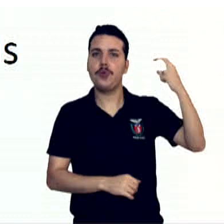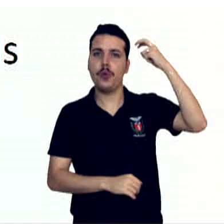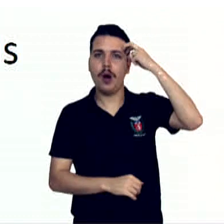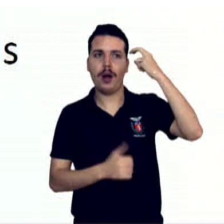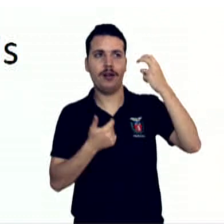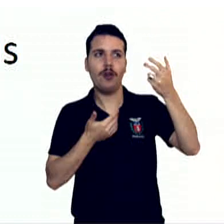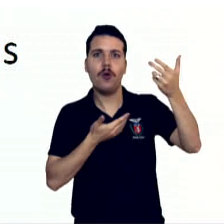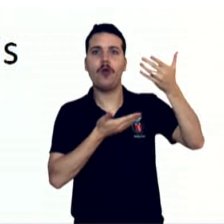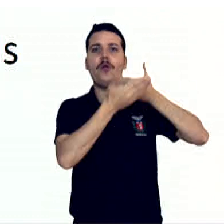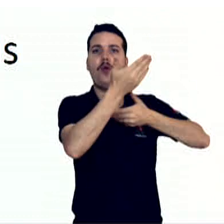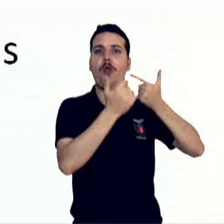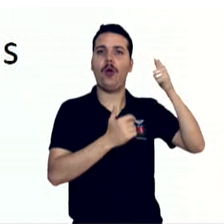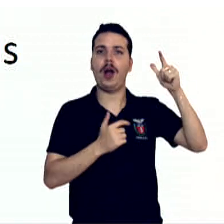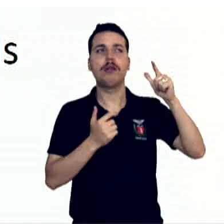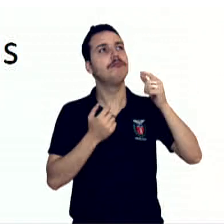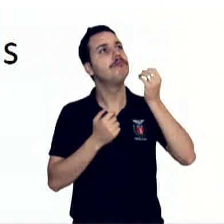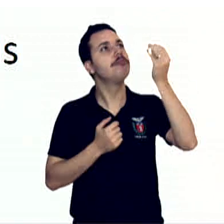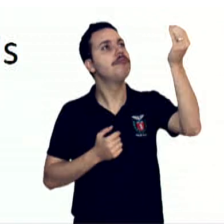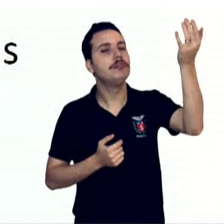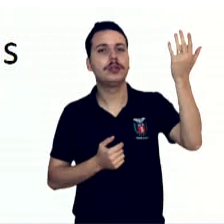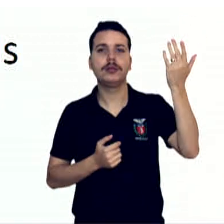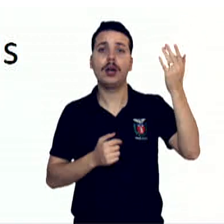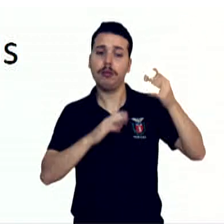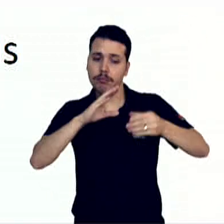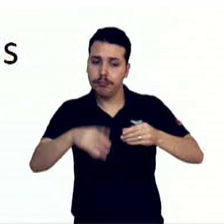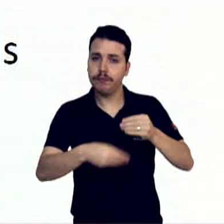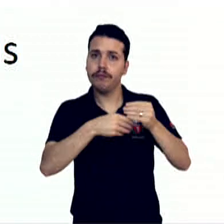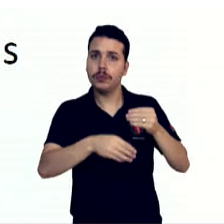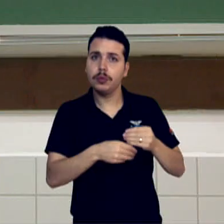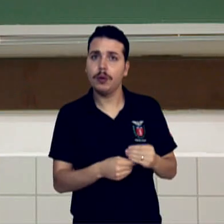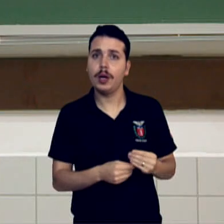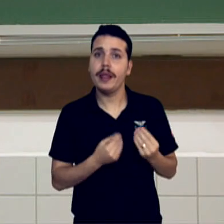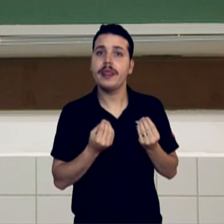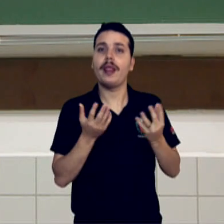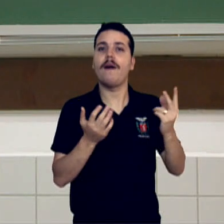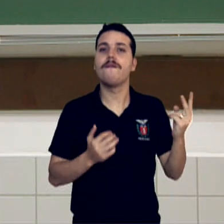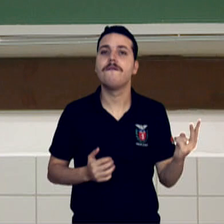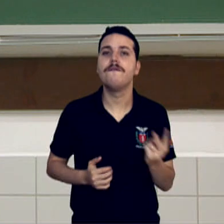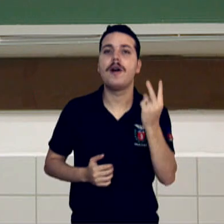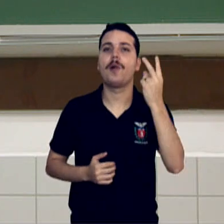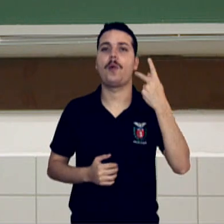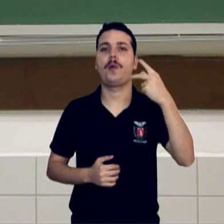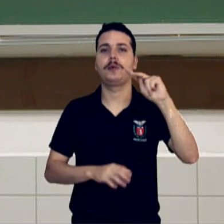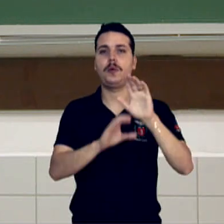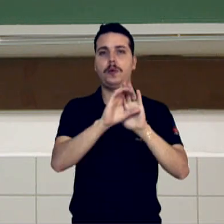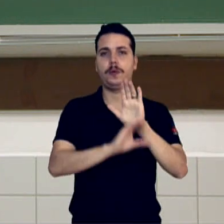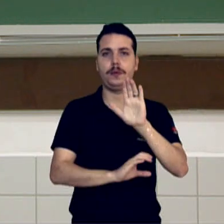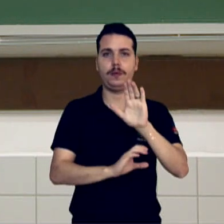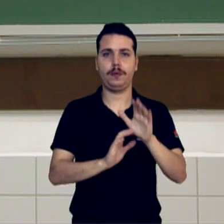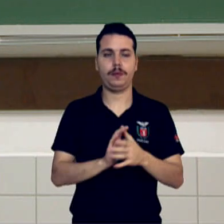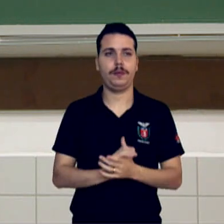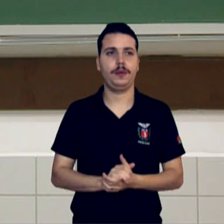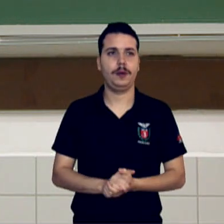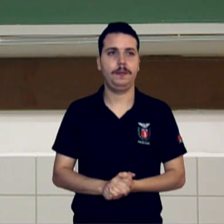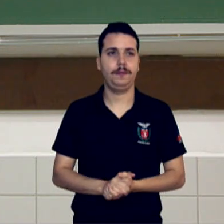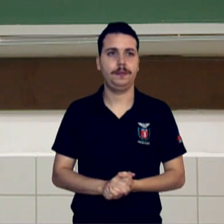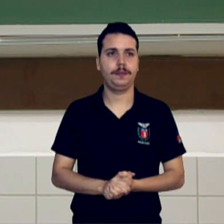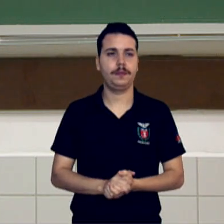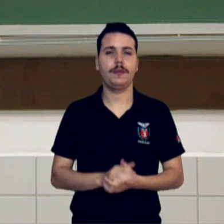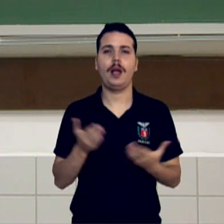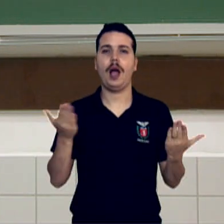essas coisas também agregam valor ao seu currículo, tá certo? Então,